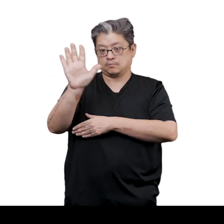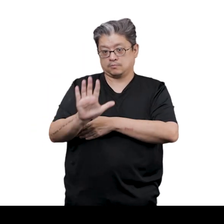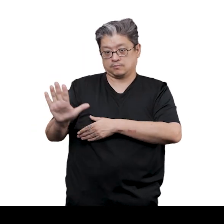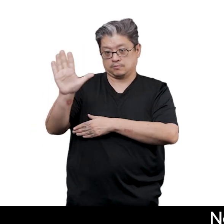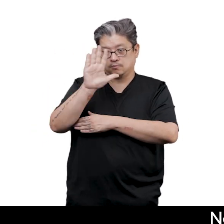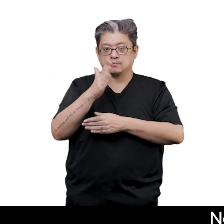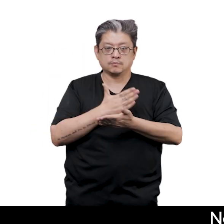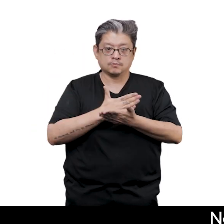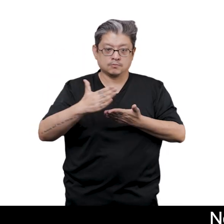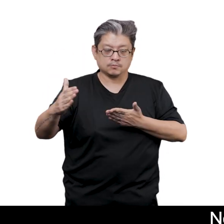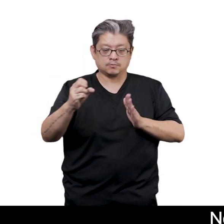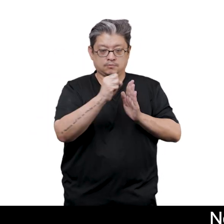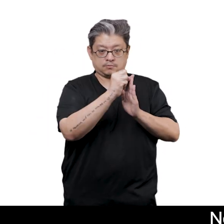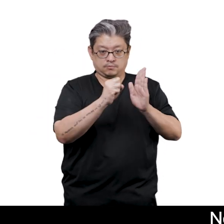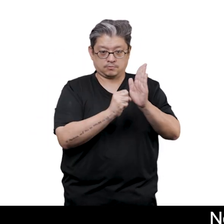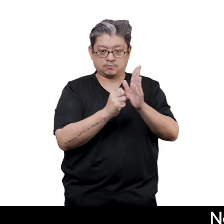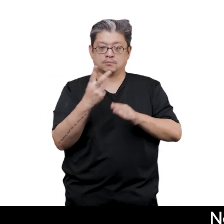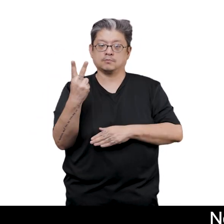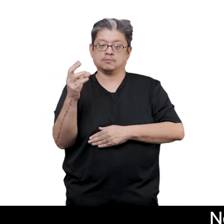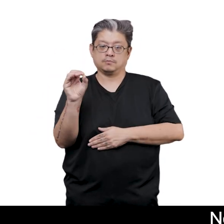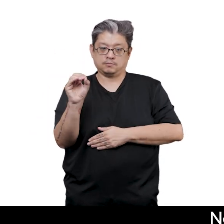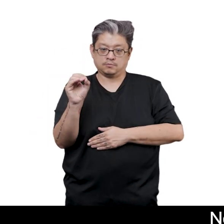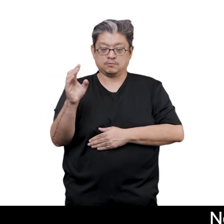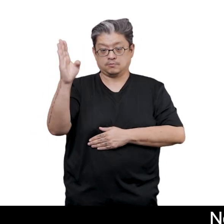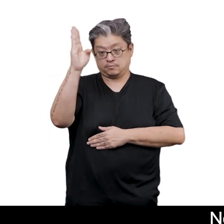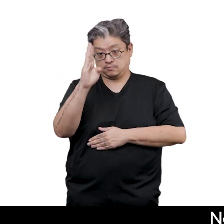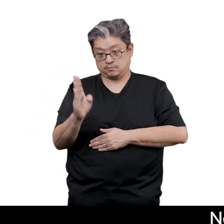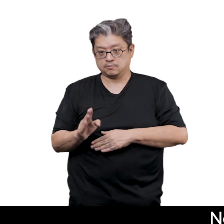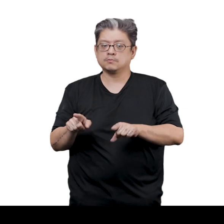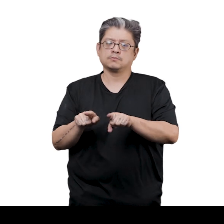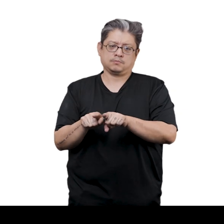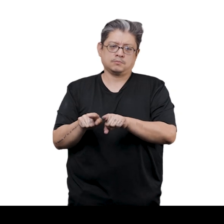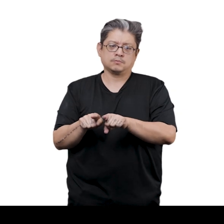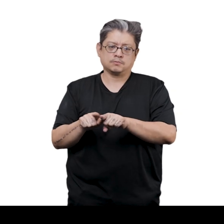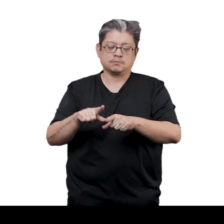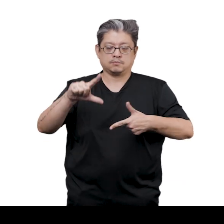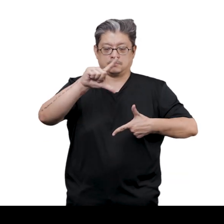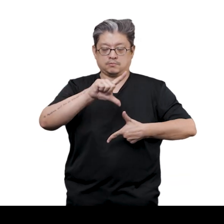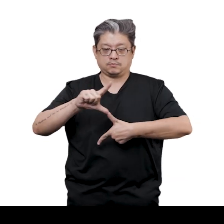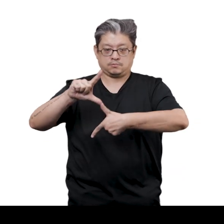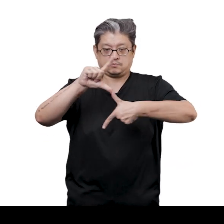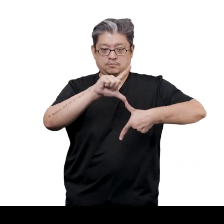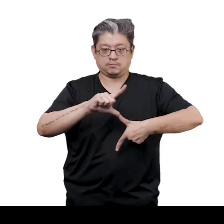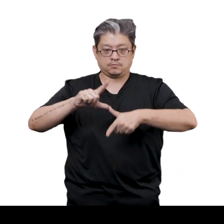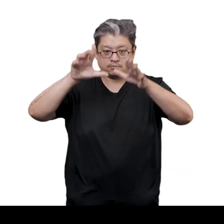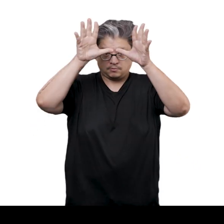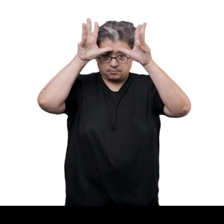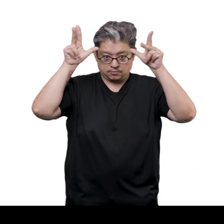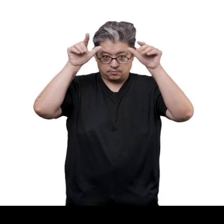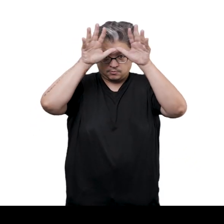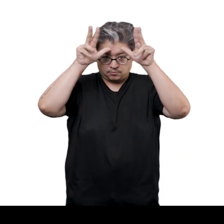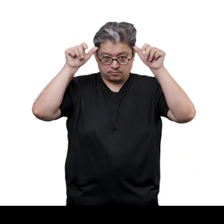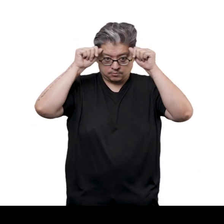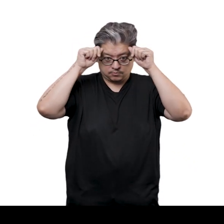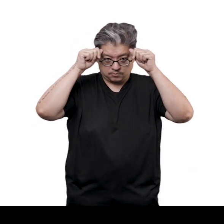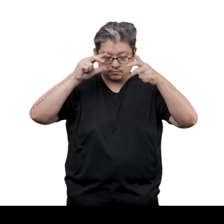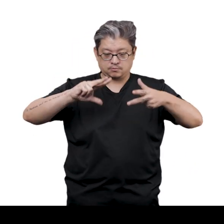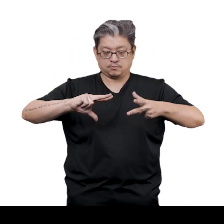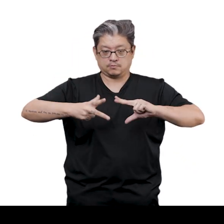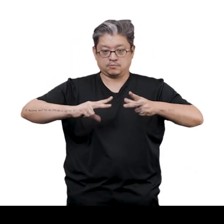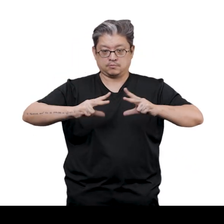XX. No Brasil, como em outros países da América Latina, a abstração geométrica emergiu na década